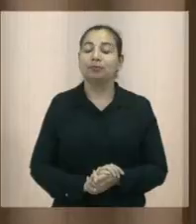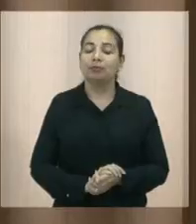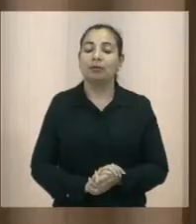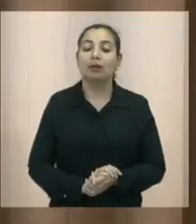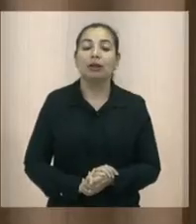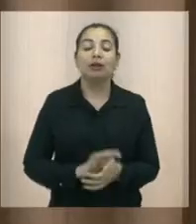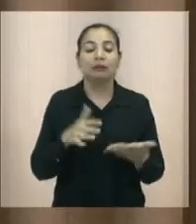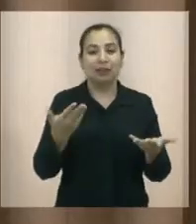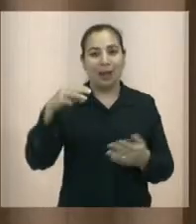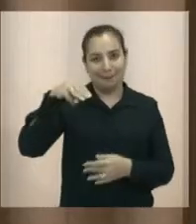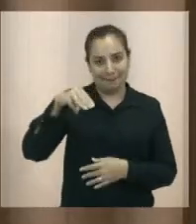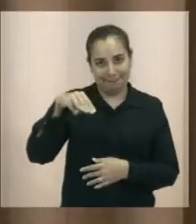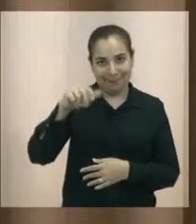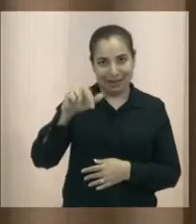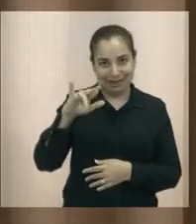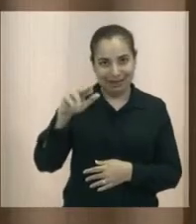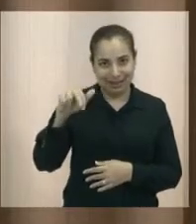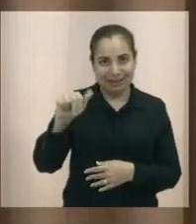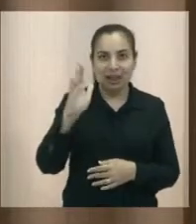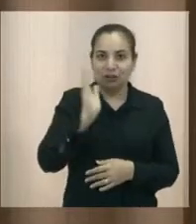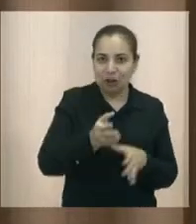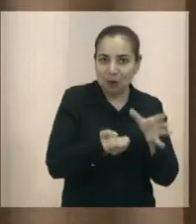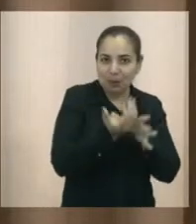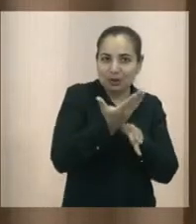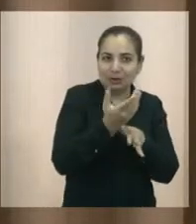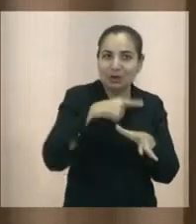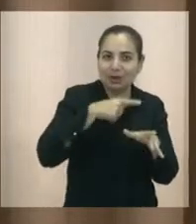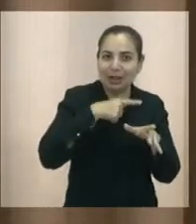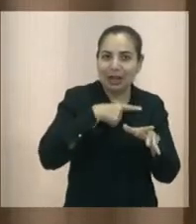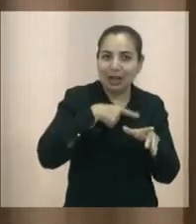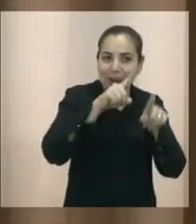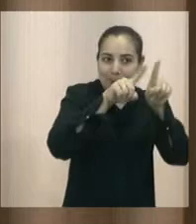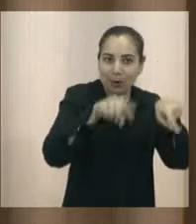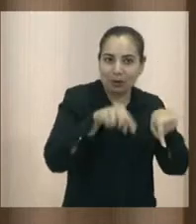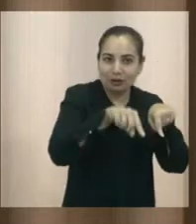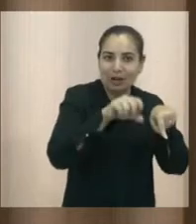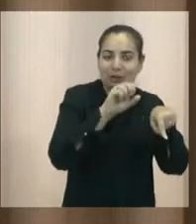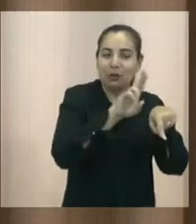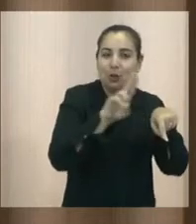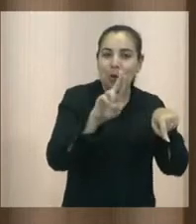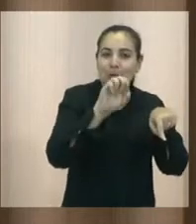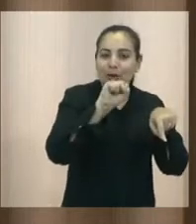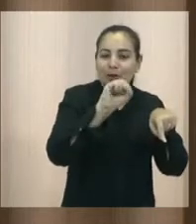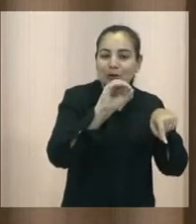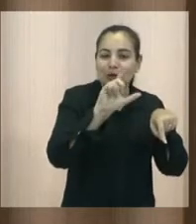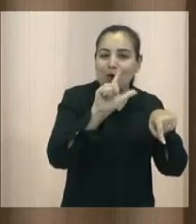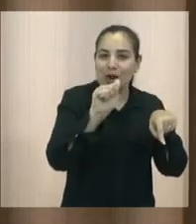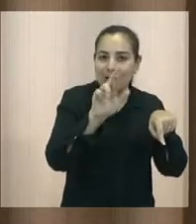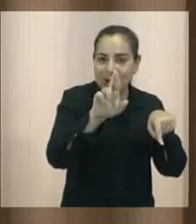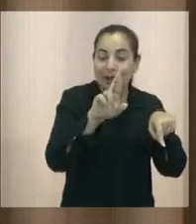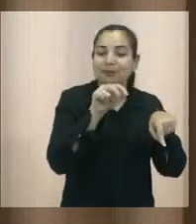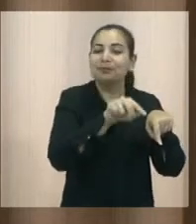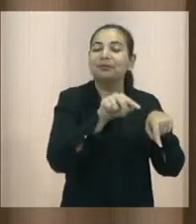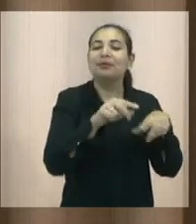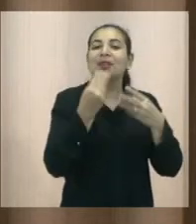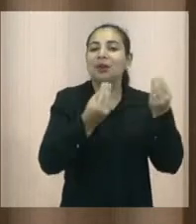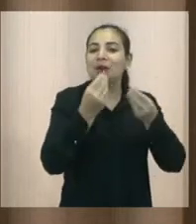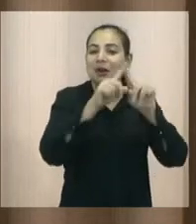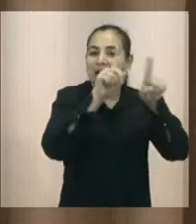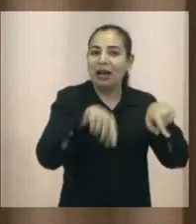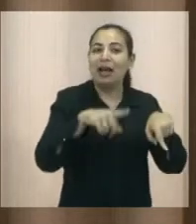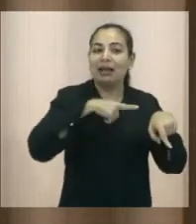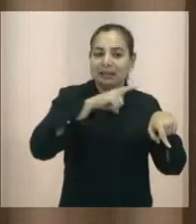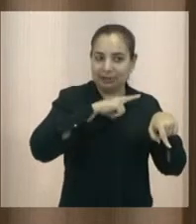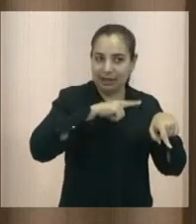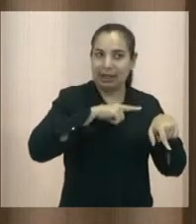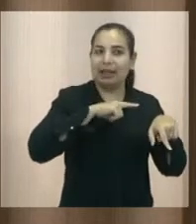A Mariana ela já iniciou um projeto solar. A gente pretende que ele avance. Né? Esse projeto ele trabalha com o defensor,